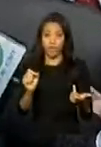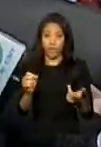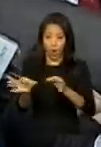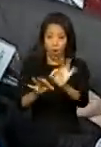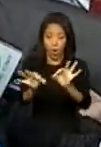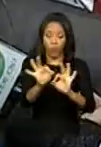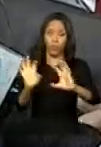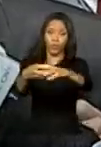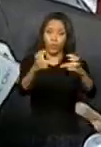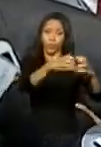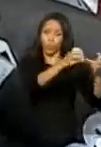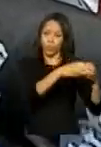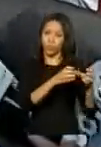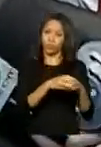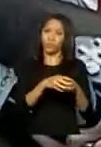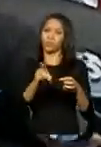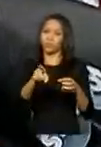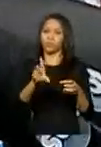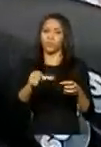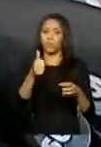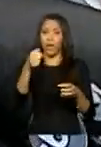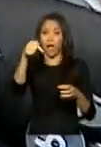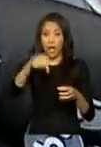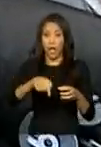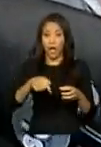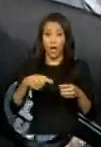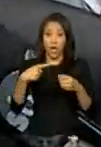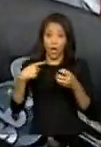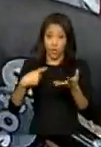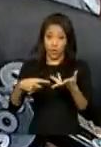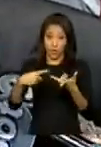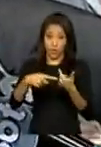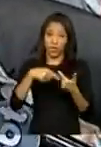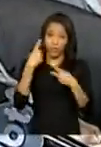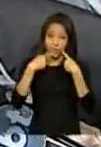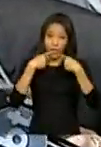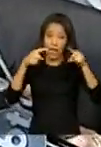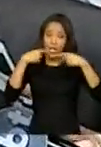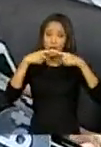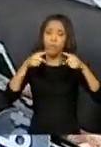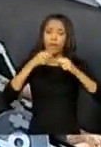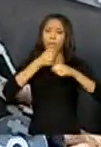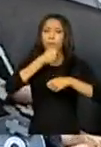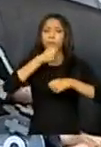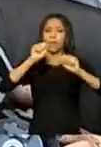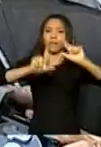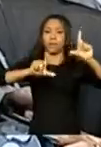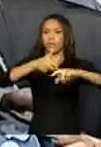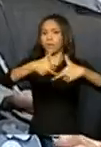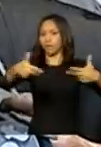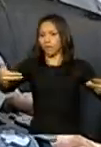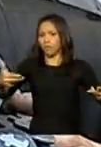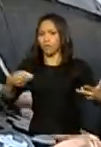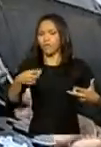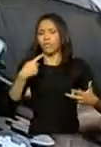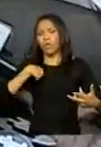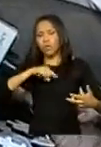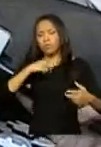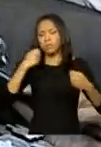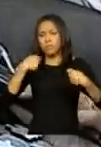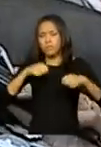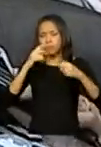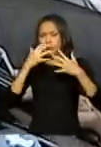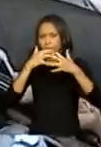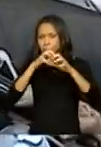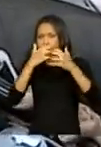últimos tempos. É melhor vocês tratarem positivamente. A crítica que eles fizeram à grande imprensa, vocês não podem vestir a carapuça. É preciso refletir de que está